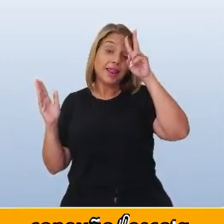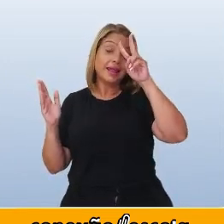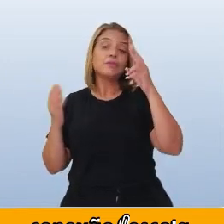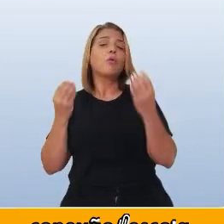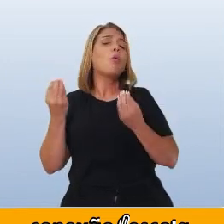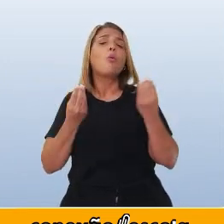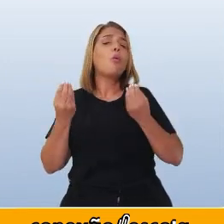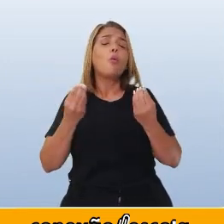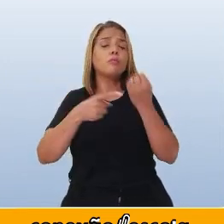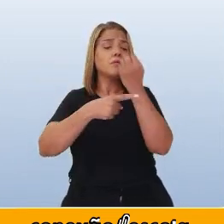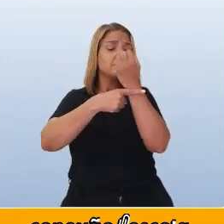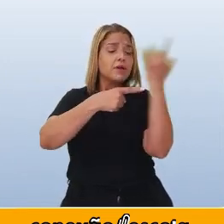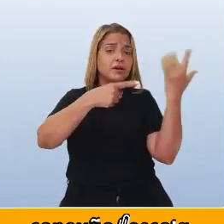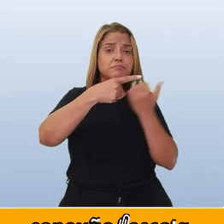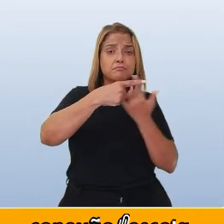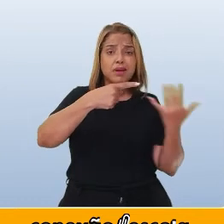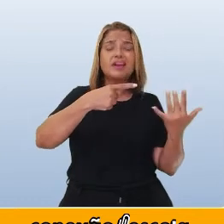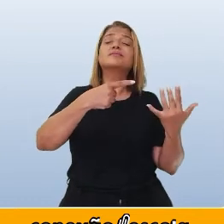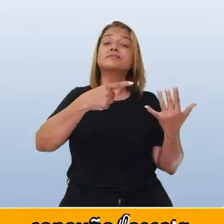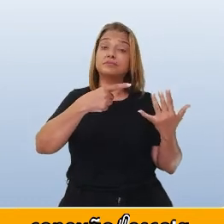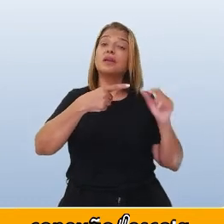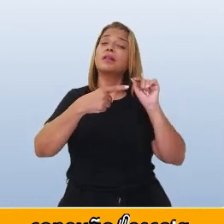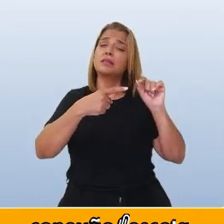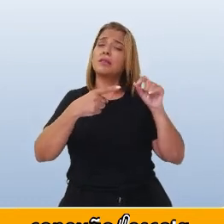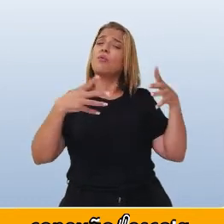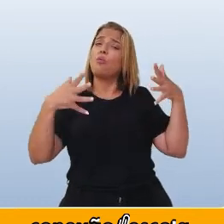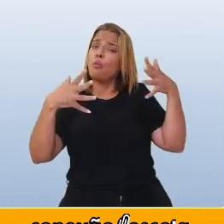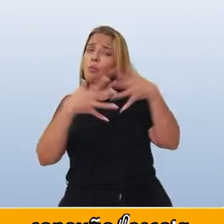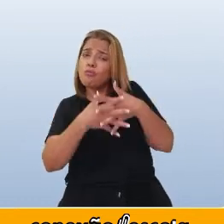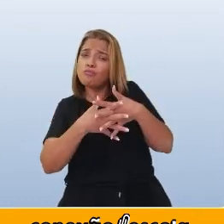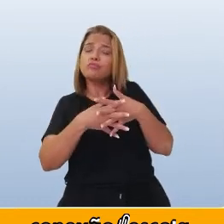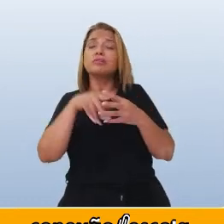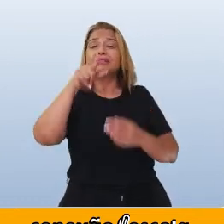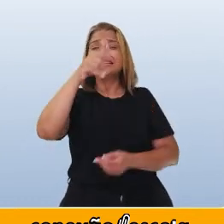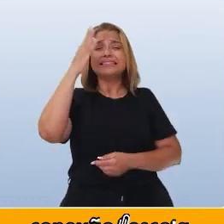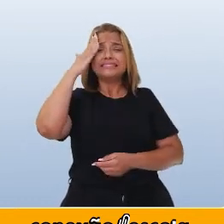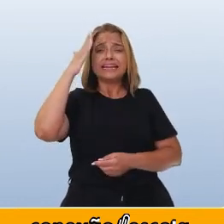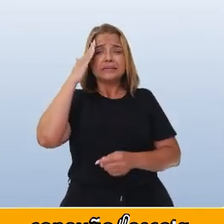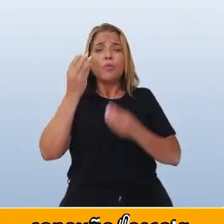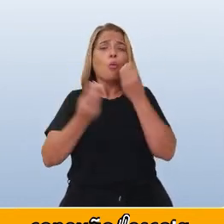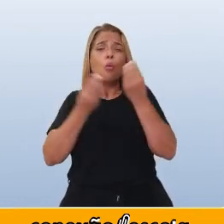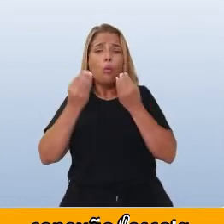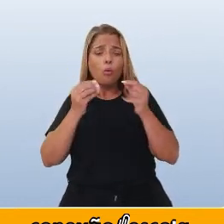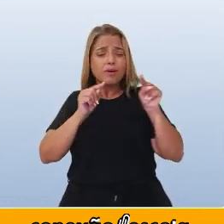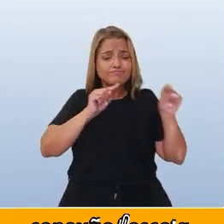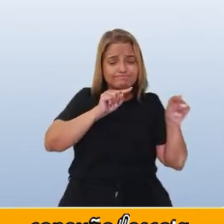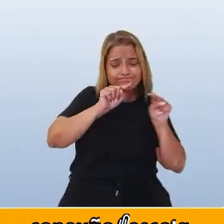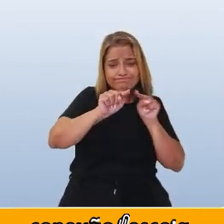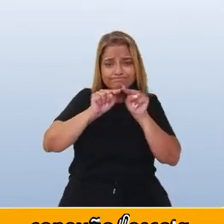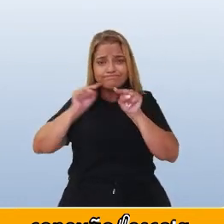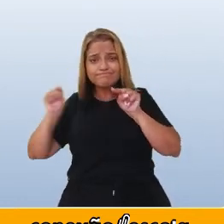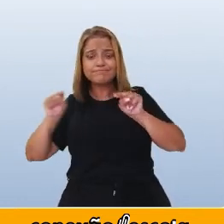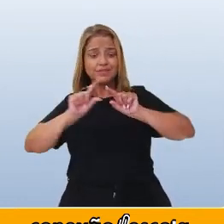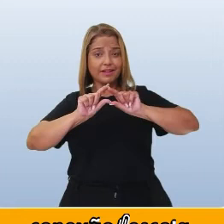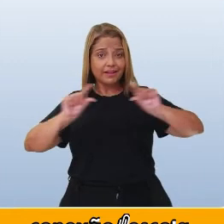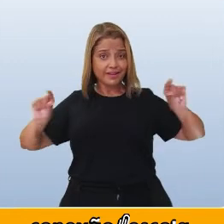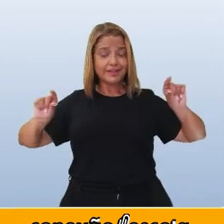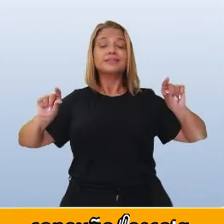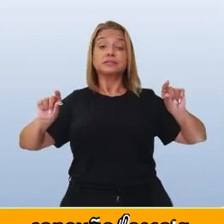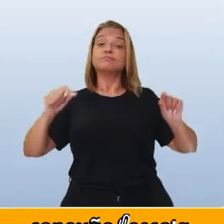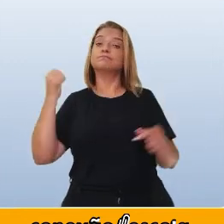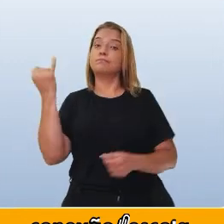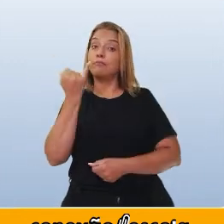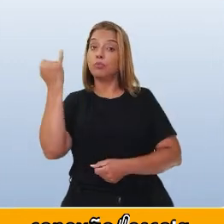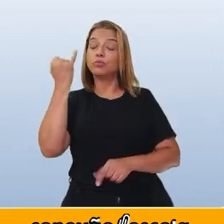forma fracionária às vezes é um pouco confusa para você localizar numa reta numérica. Então é importante